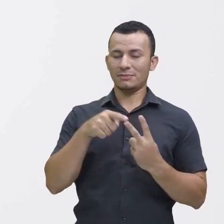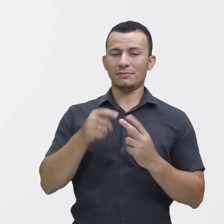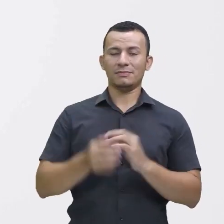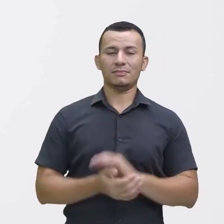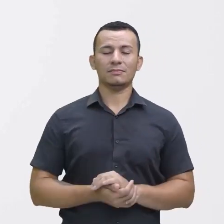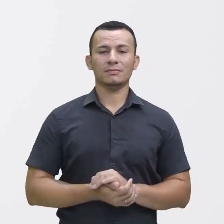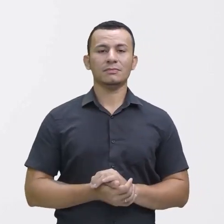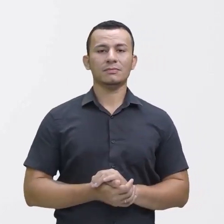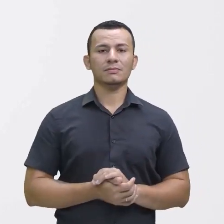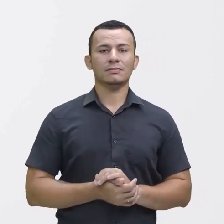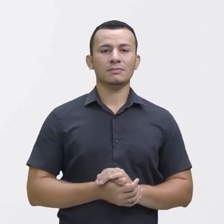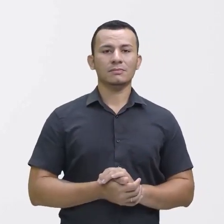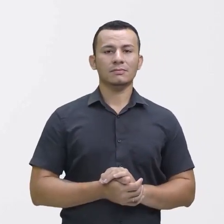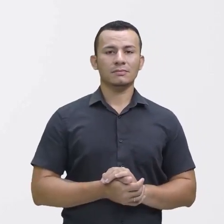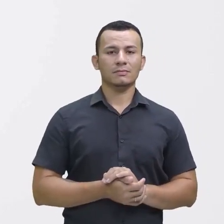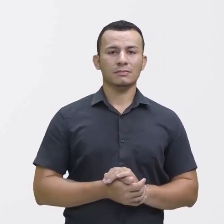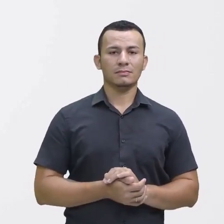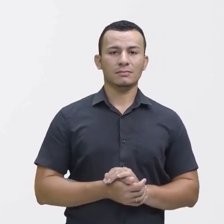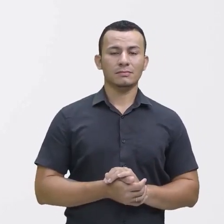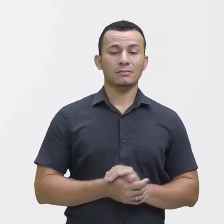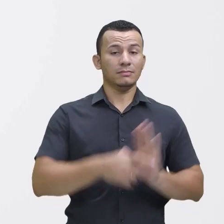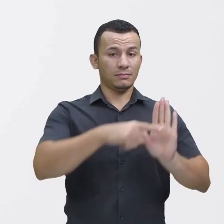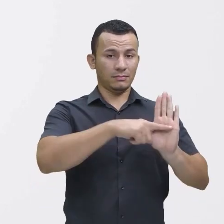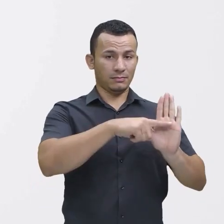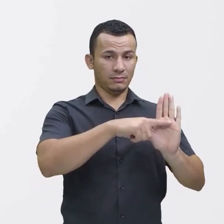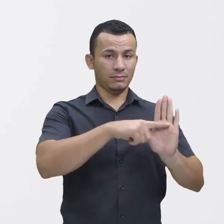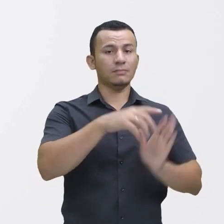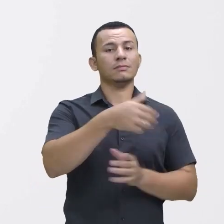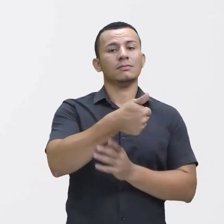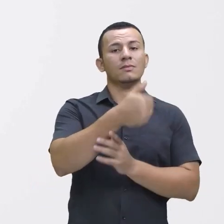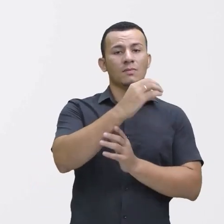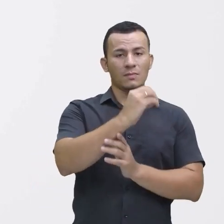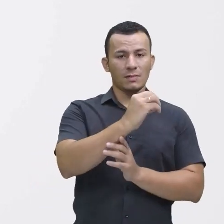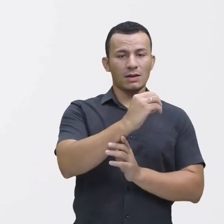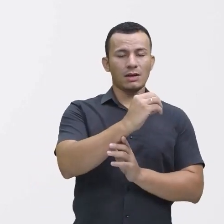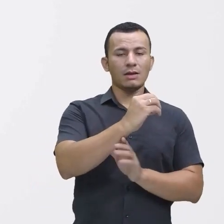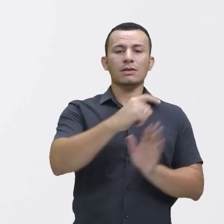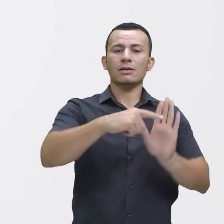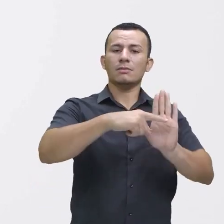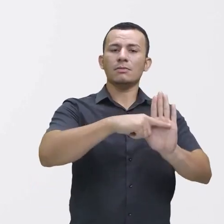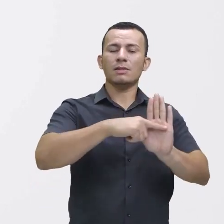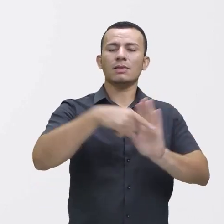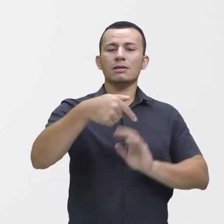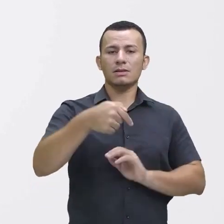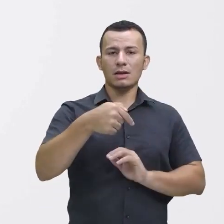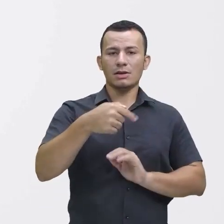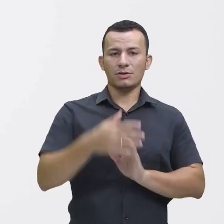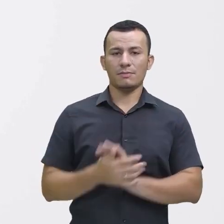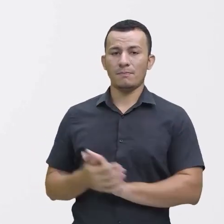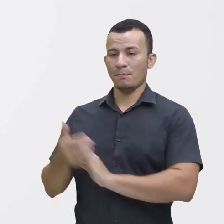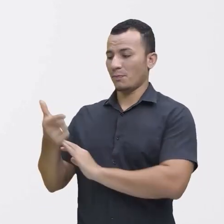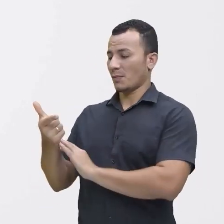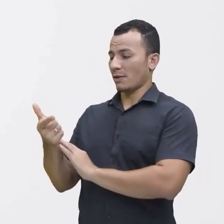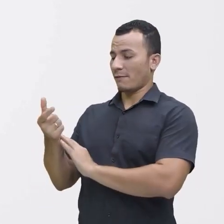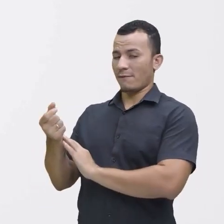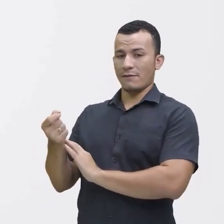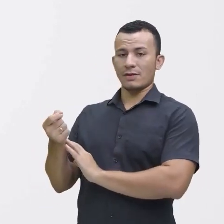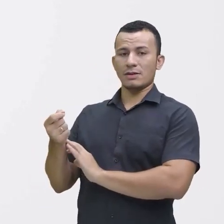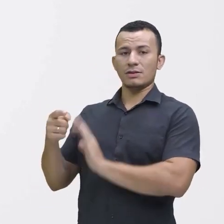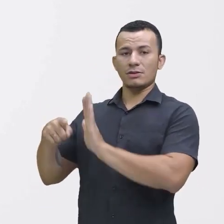na subtração: 10 menos 7. E aqui, 20